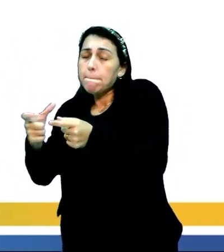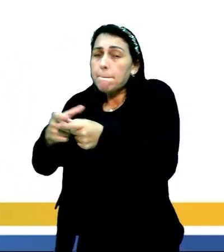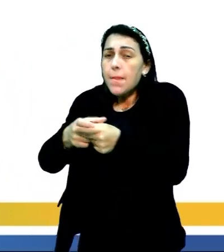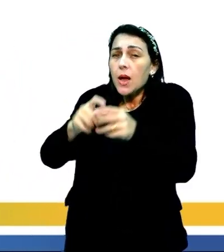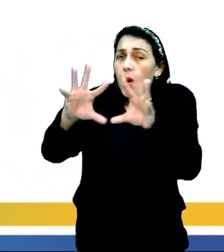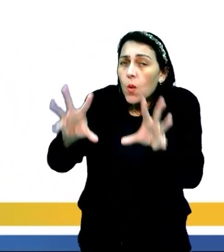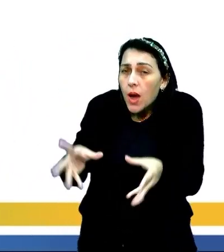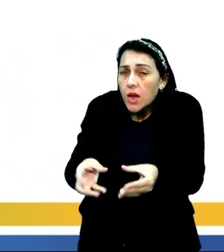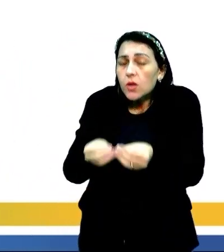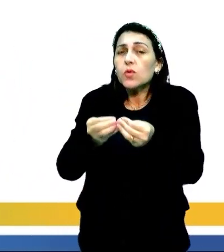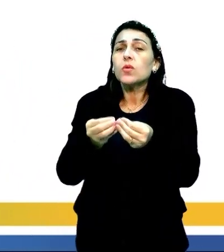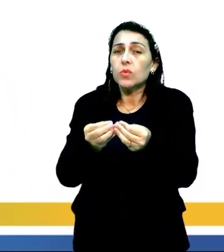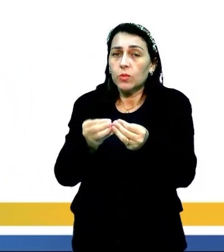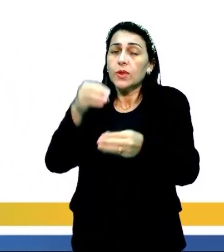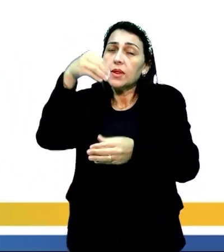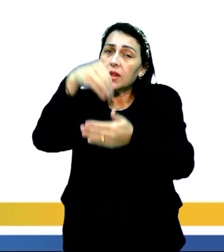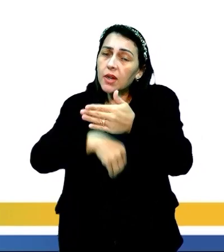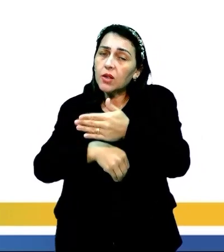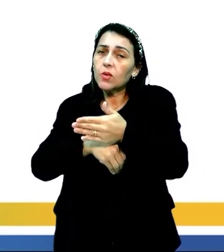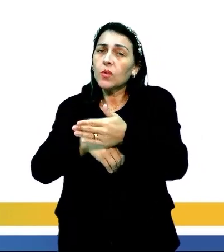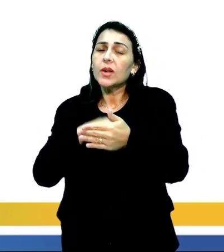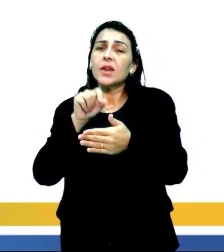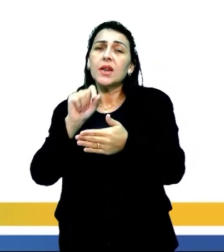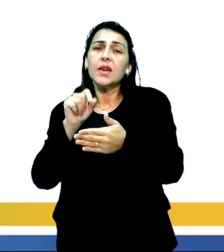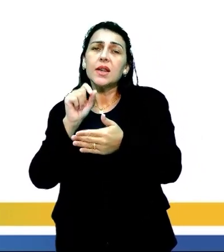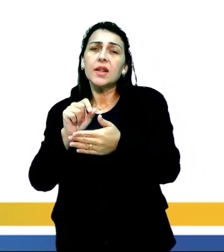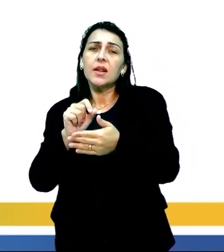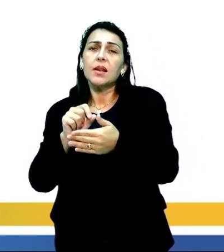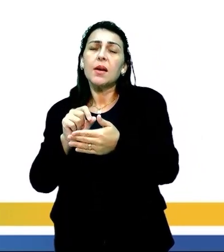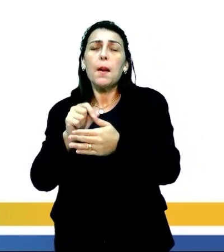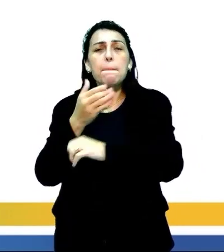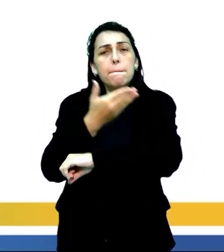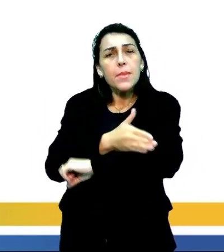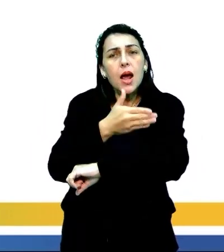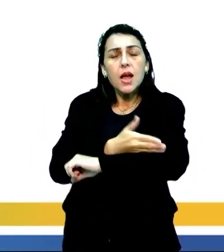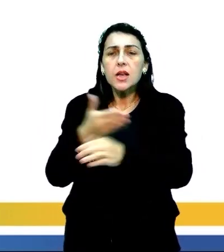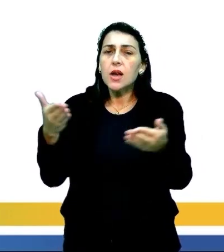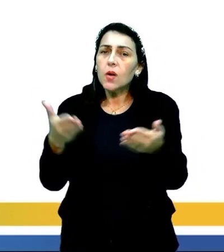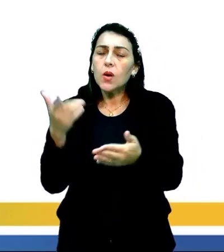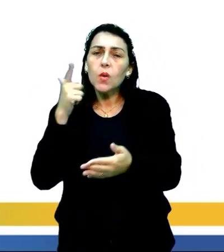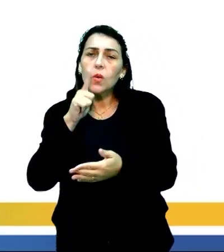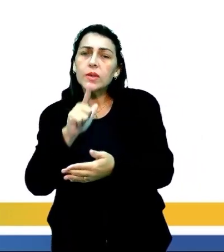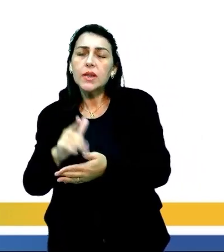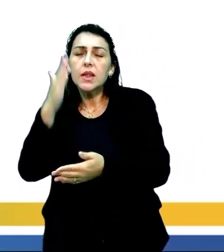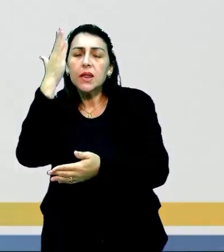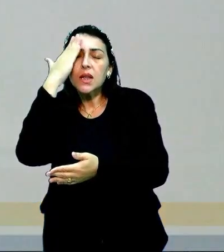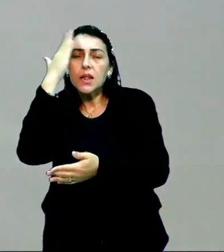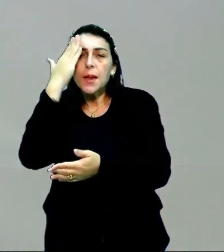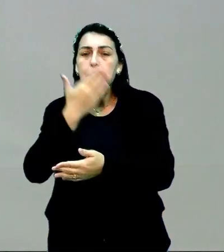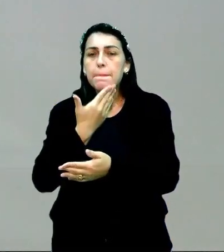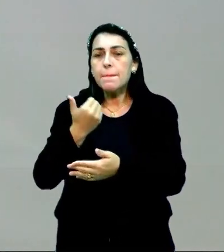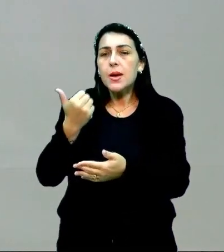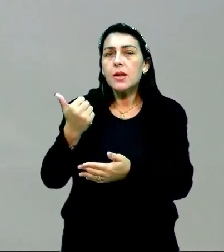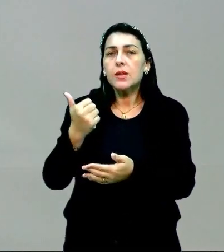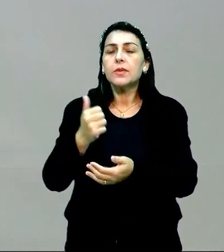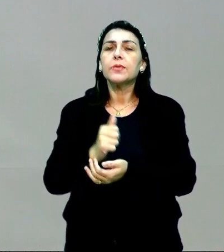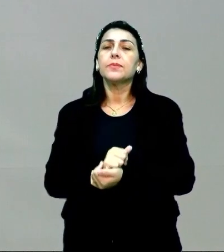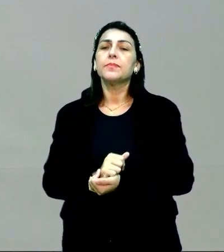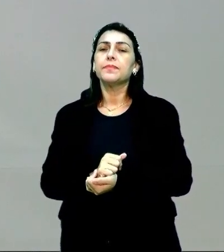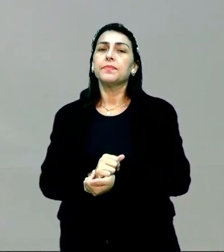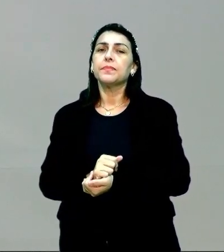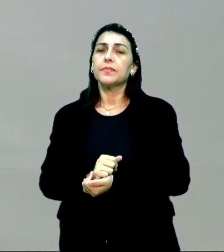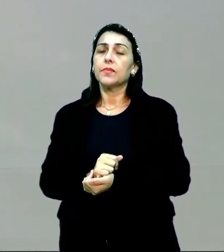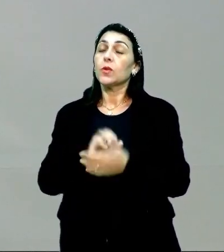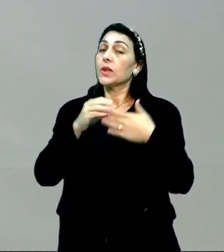pequeno pedaço desse assunto. Professora, eu queria que a senhora fosse para a parte prática agora, para que eu conseguisse entender melhor. E